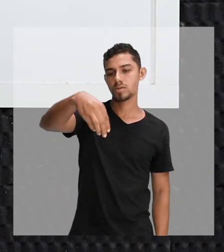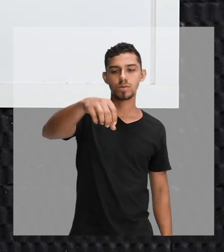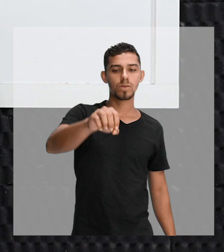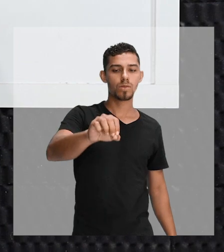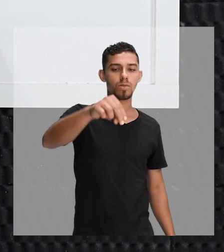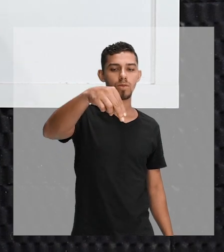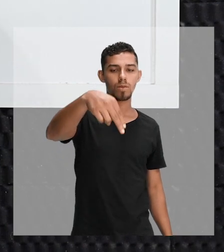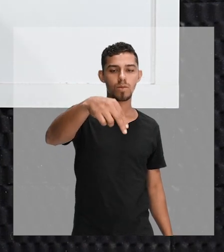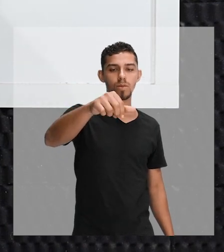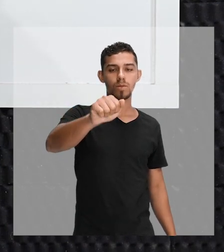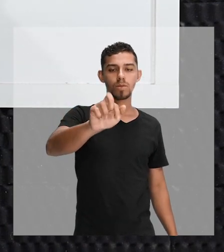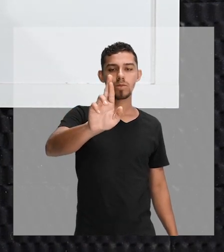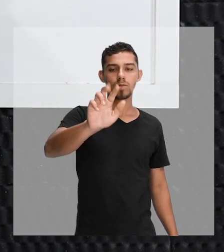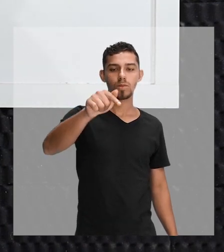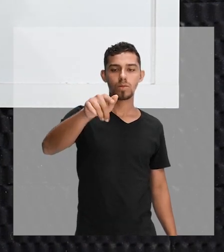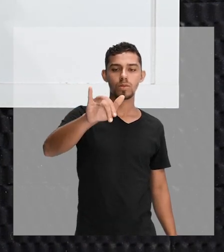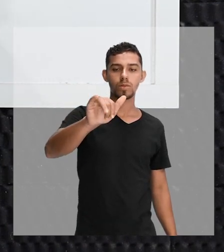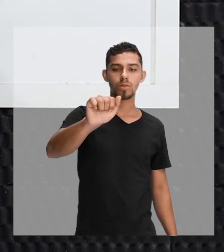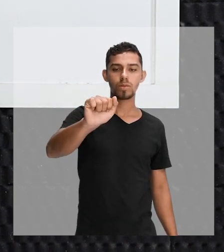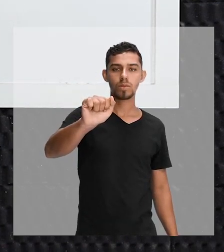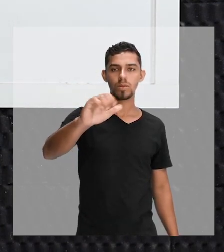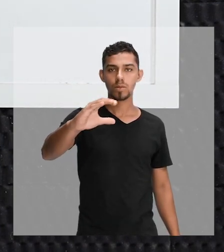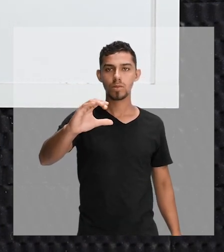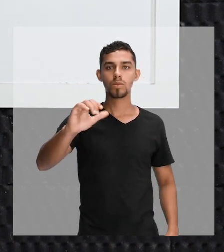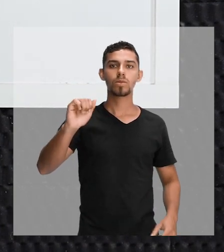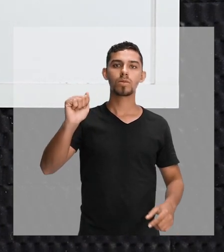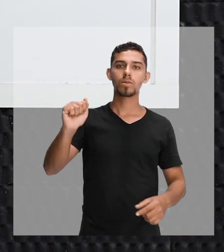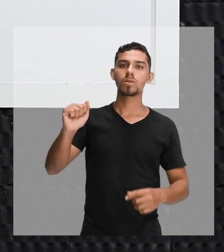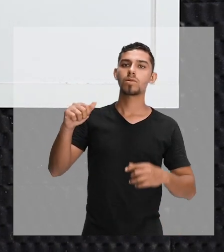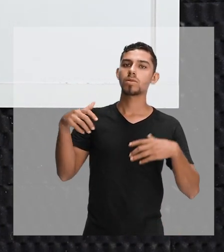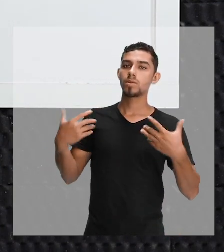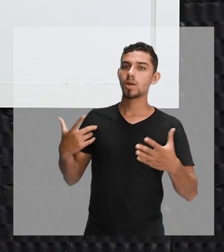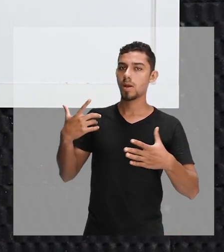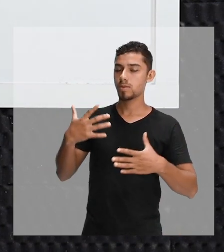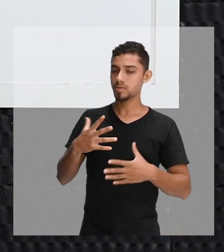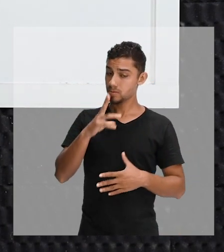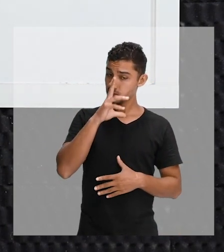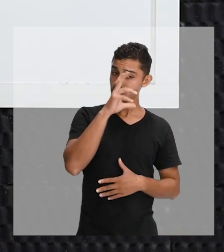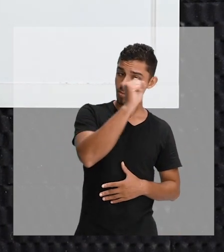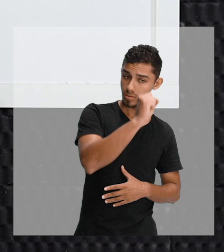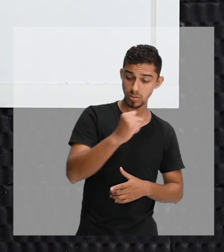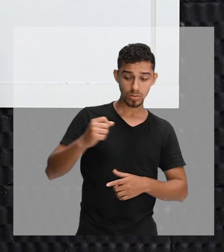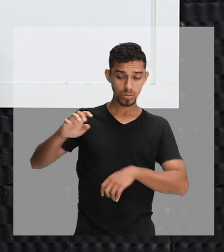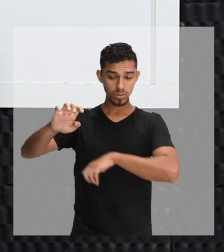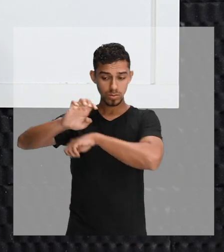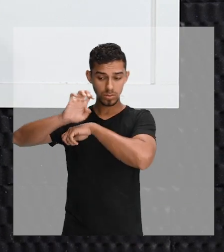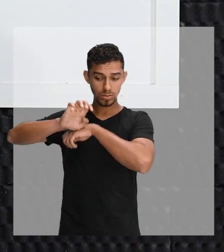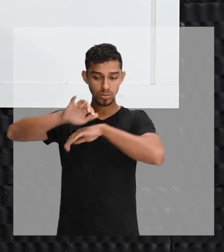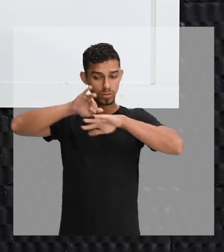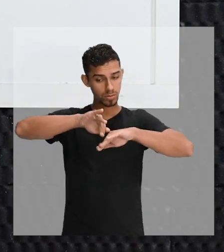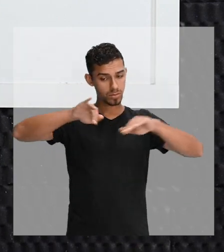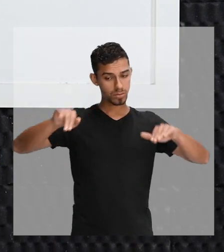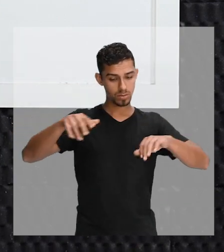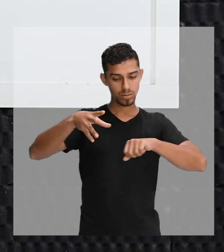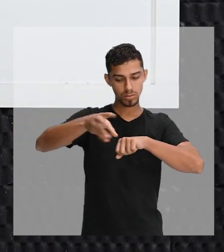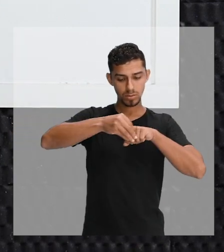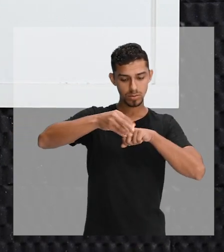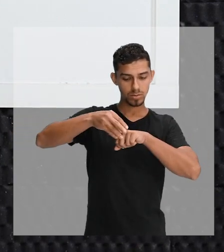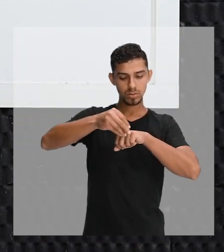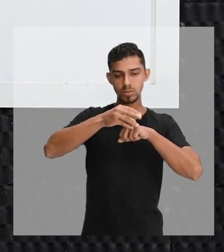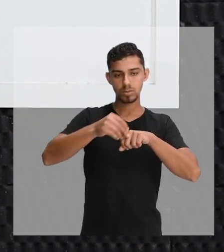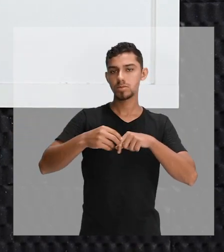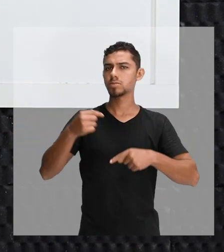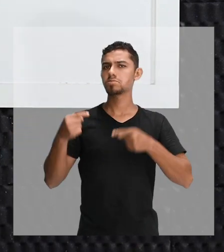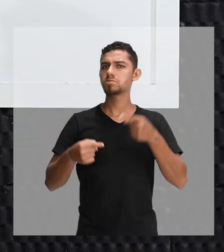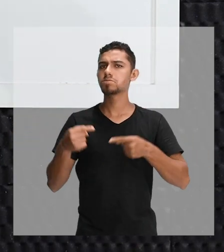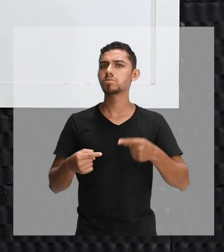mas aqui a discussão ela vai ser ampliada. E é por isso que vem aqui poder e Estado separado dentro dos conhecimentos da política.